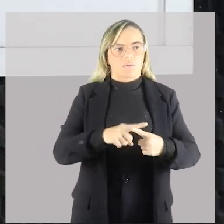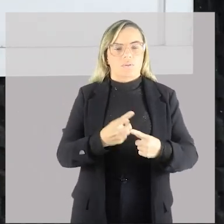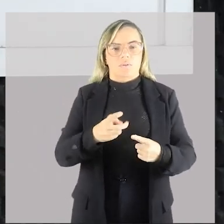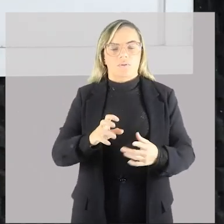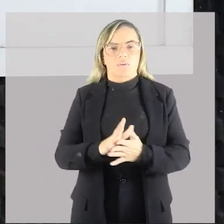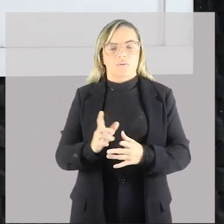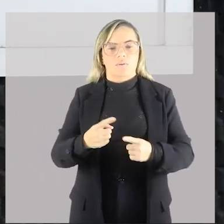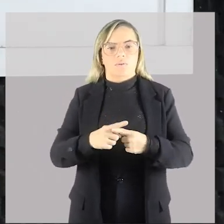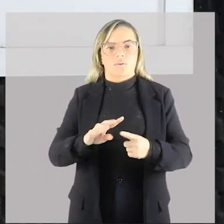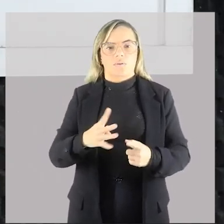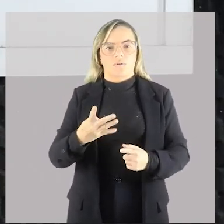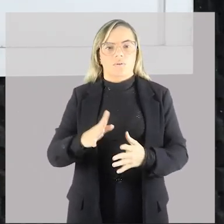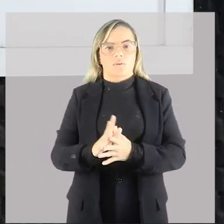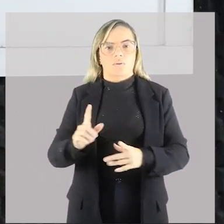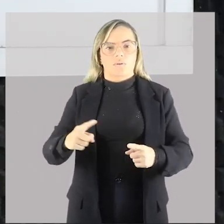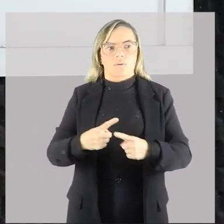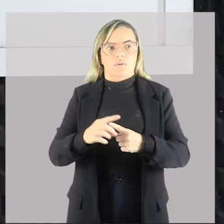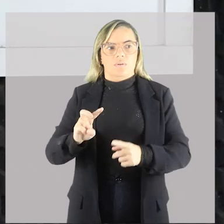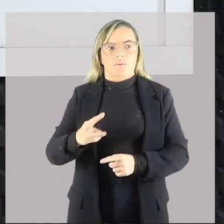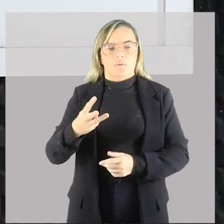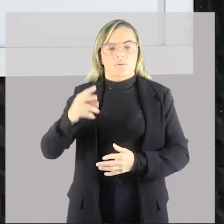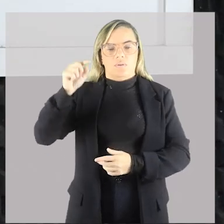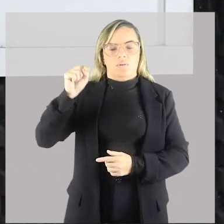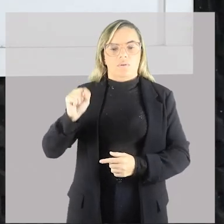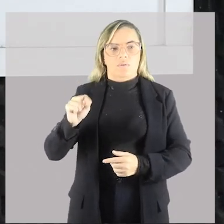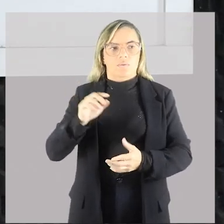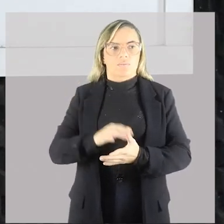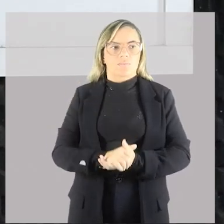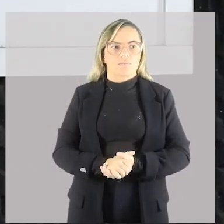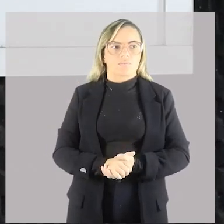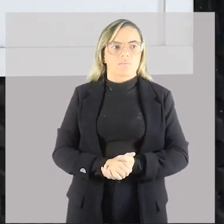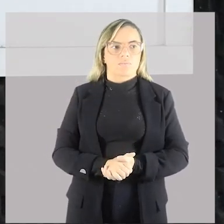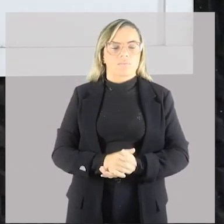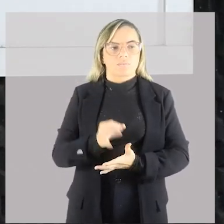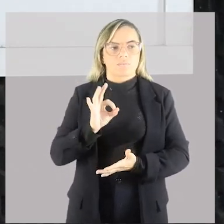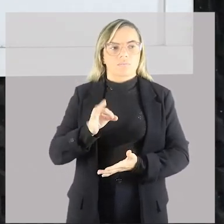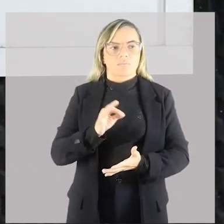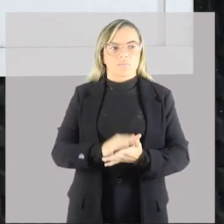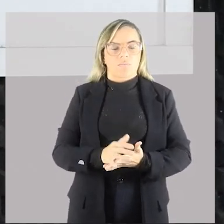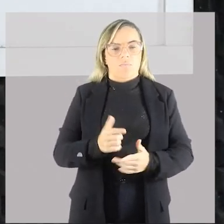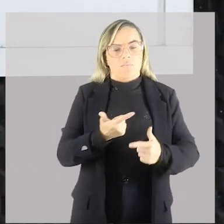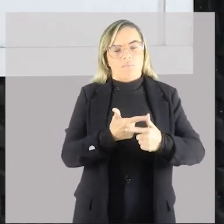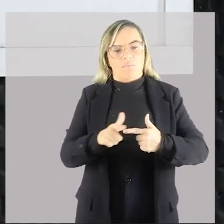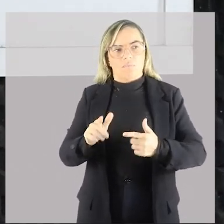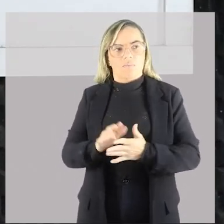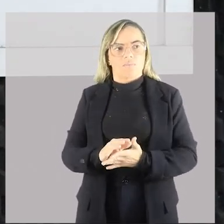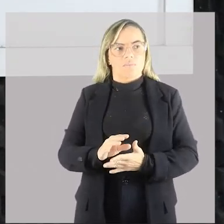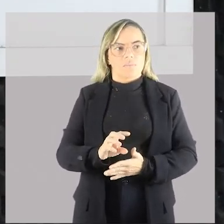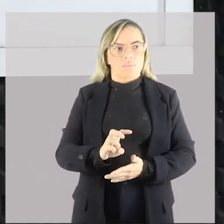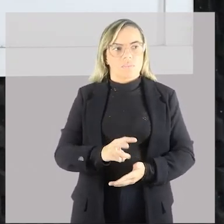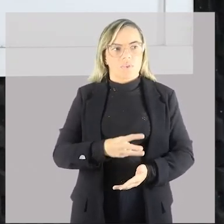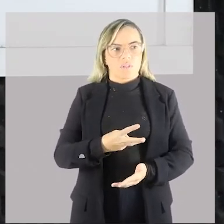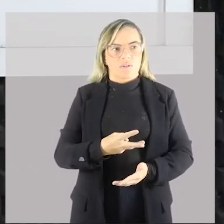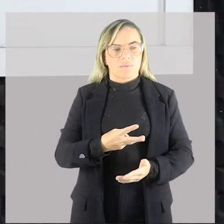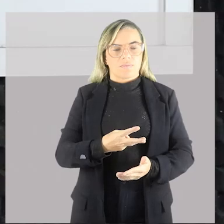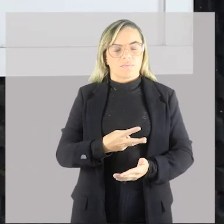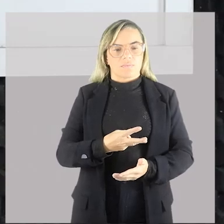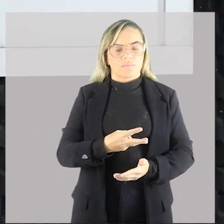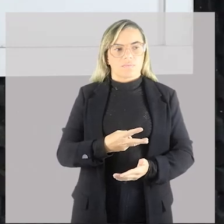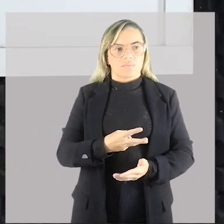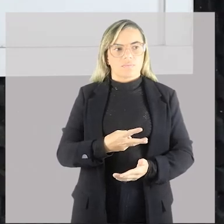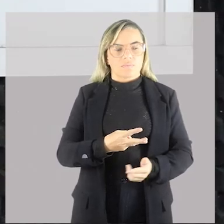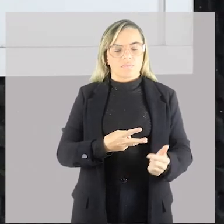vezes 5 vezes 4 vezes 3 fatorial, certo? Aqui embaixo, eu vou desenvolver o